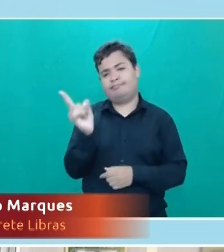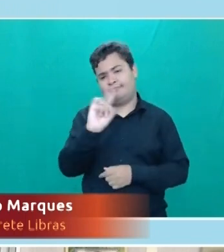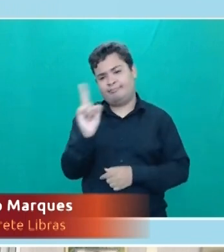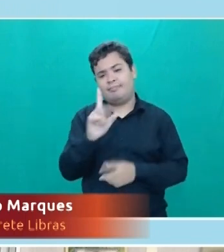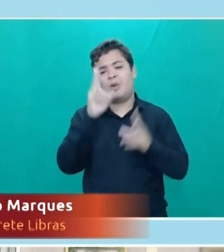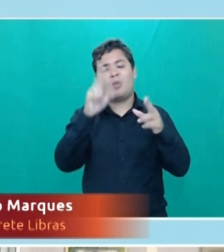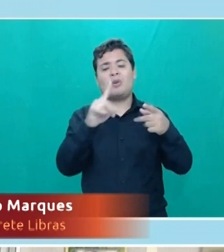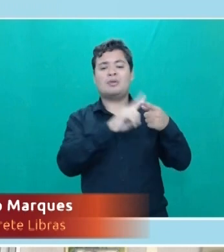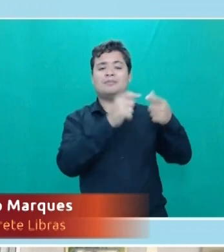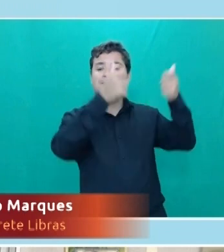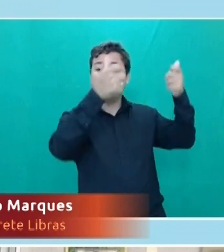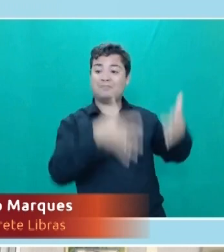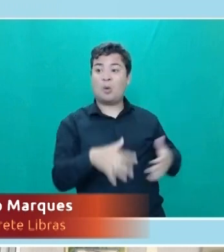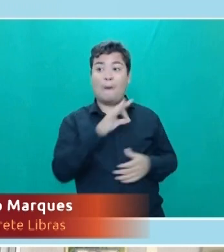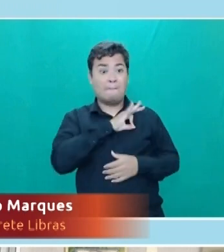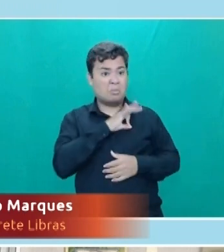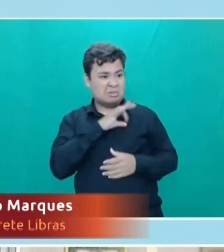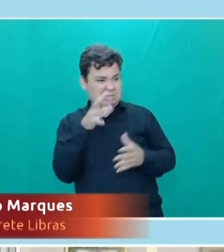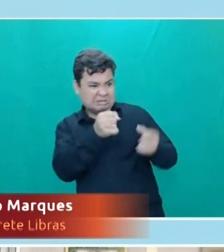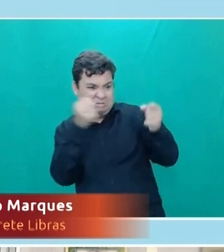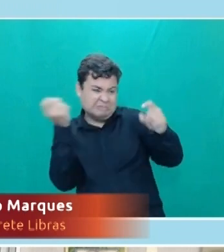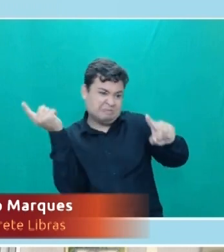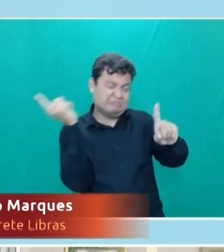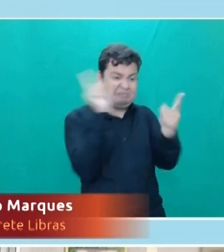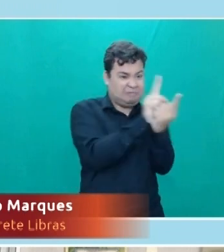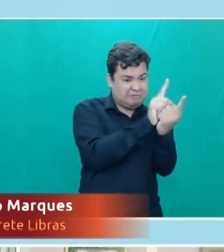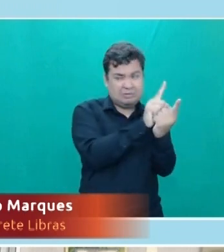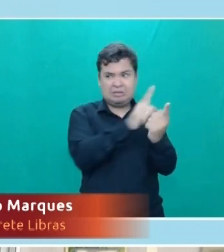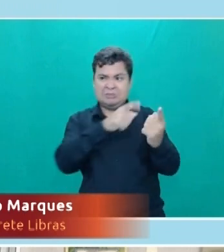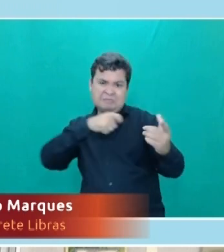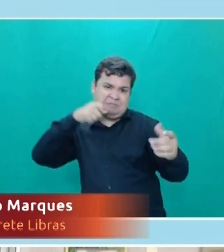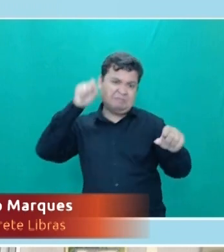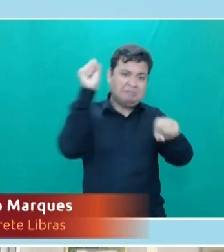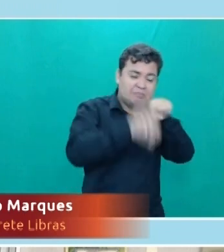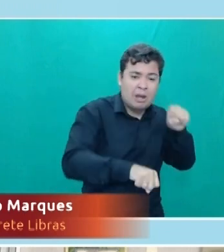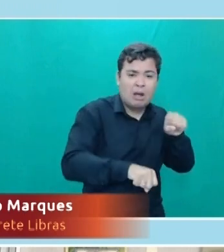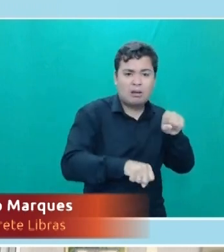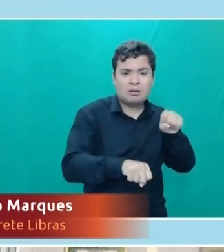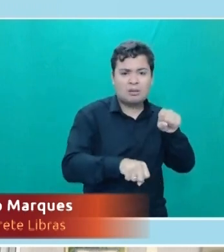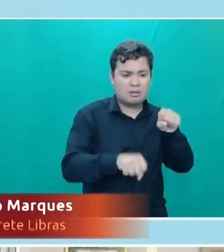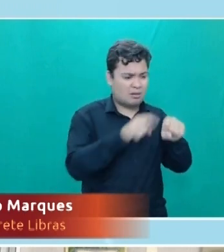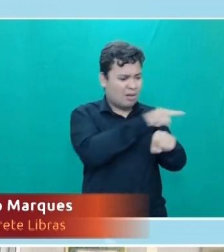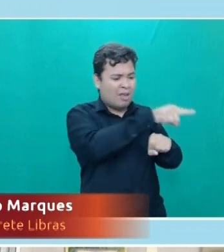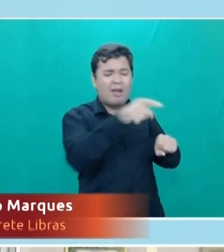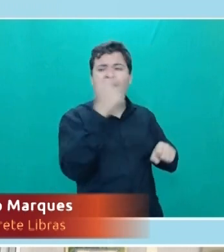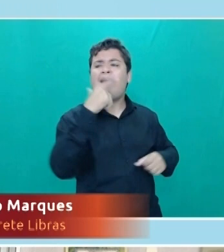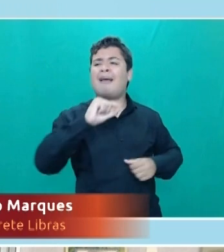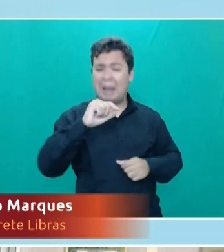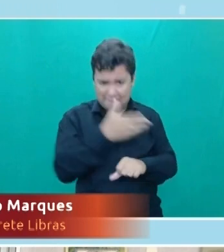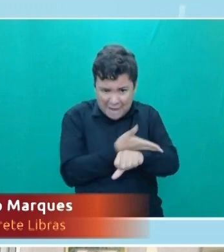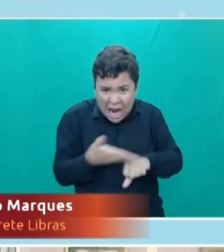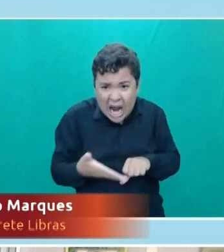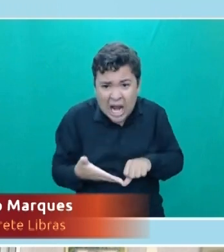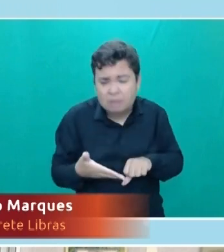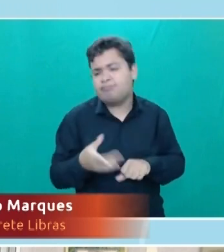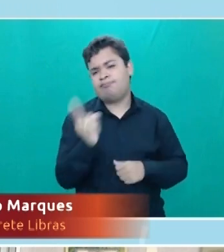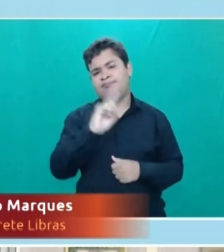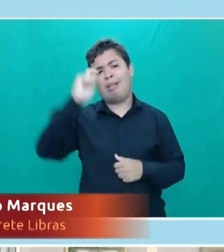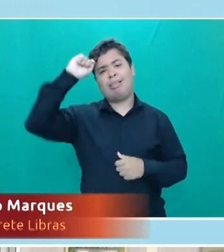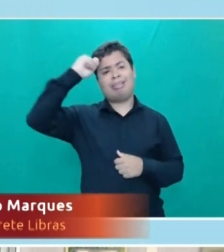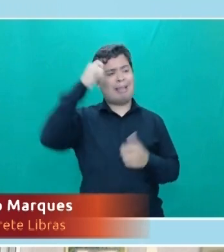da letalidade policial, quem sofre com genocídio não é a população branca, é a população negra do nosso país. Então,